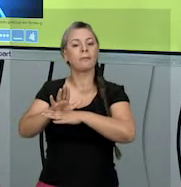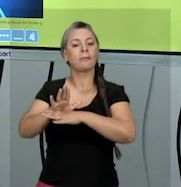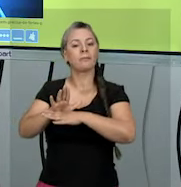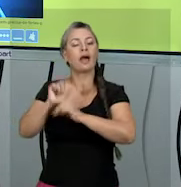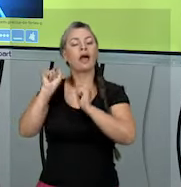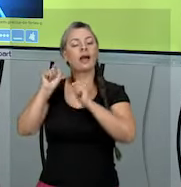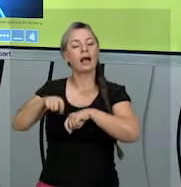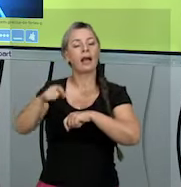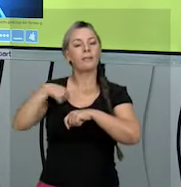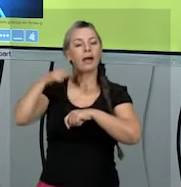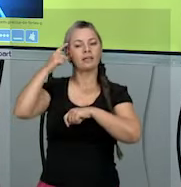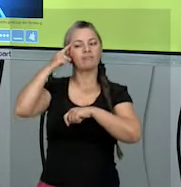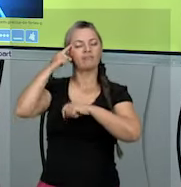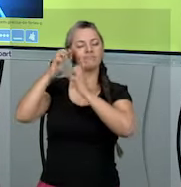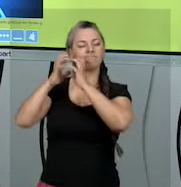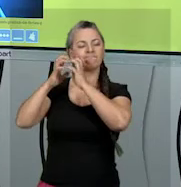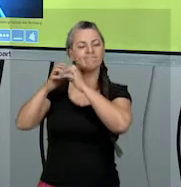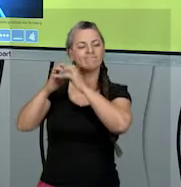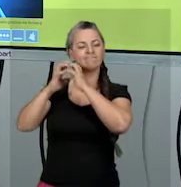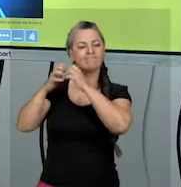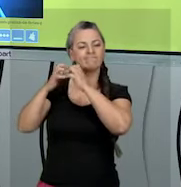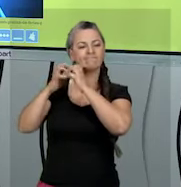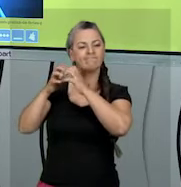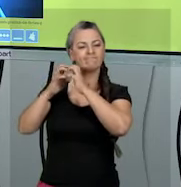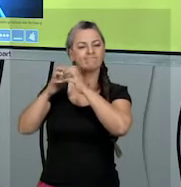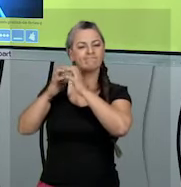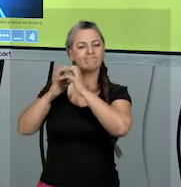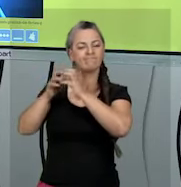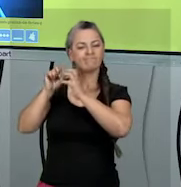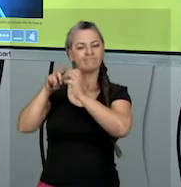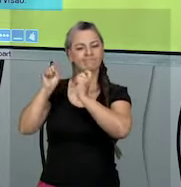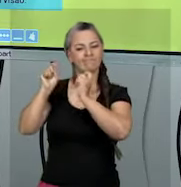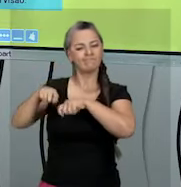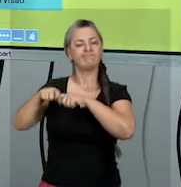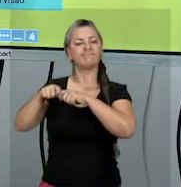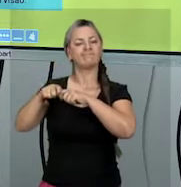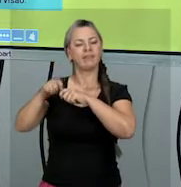desenvolver a memória de forma adequada.